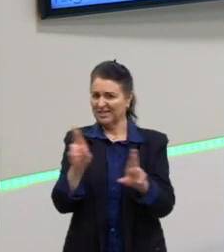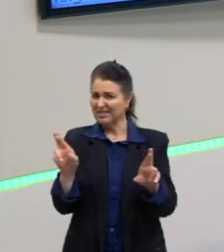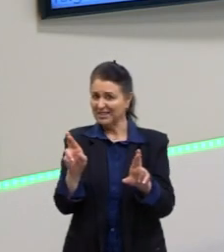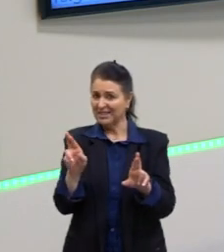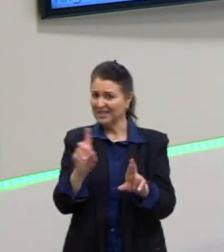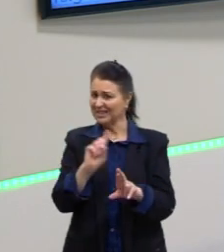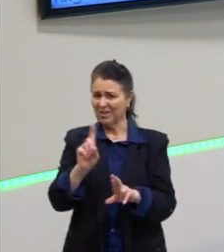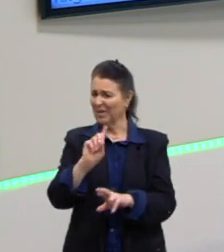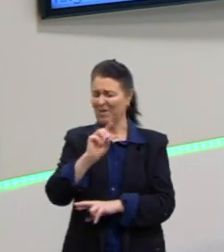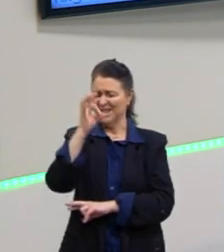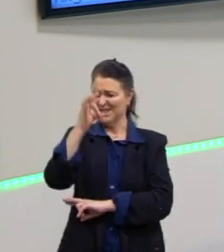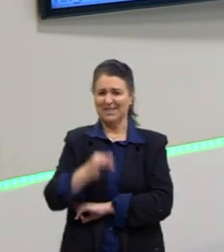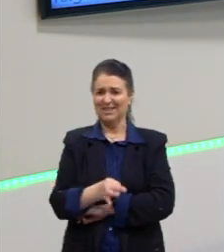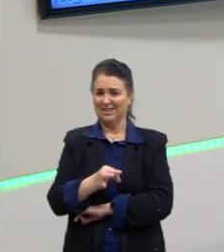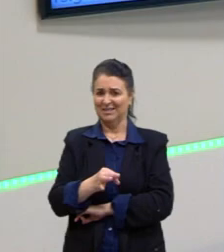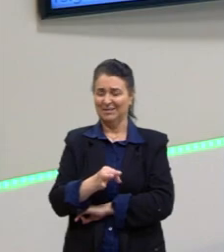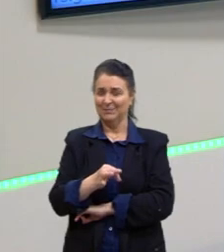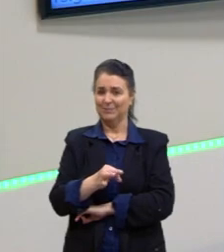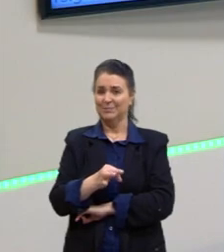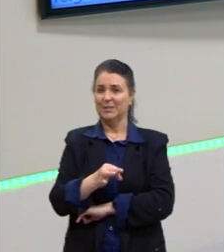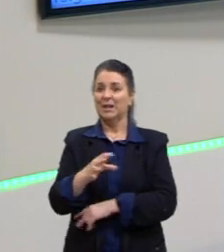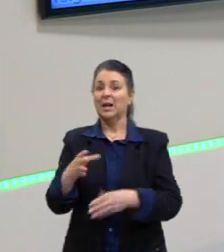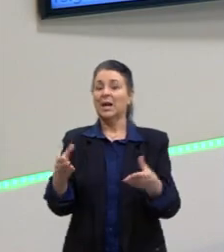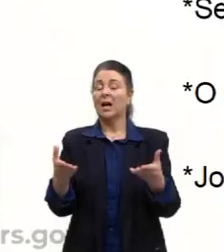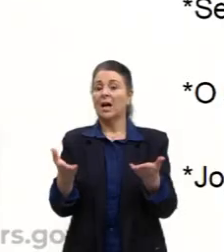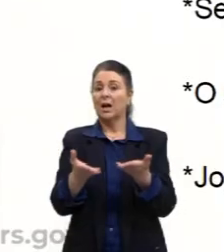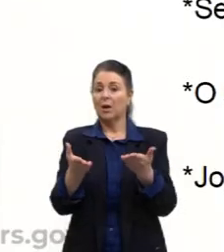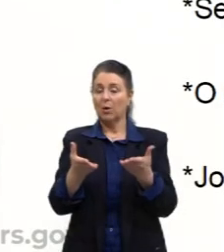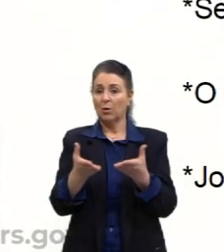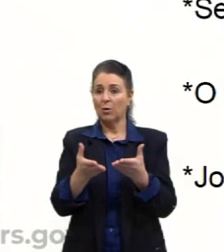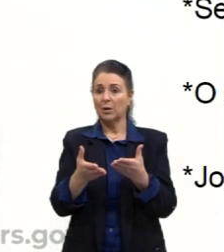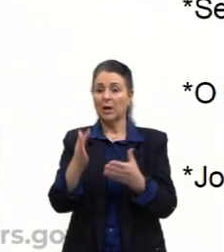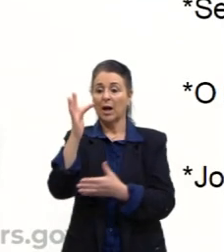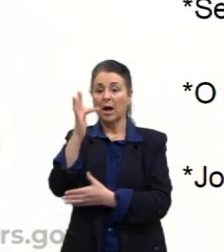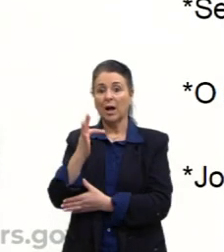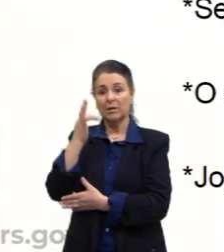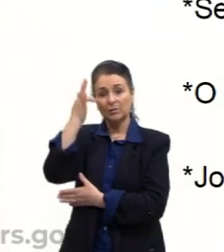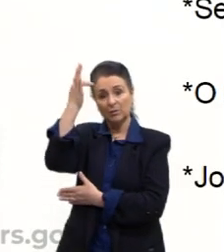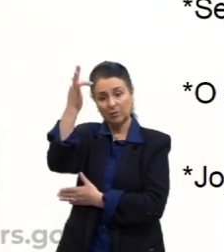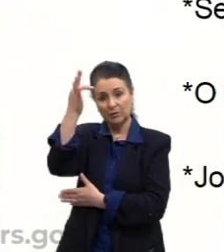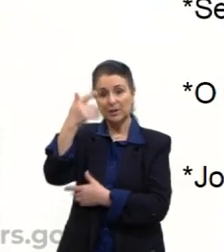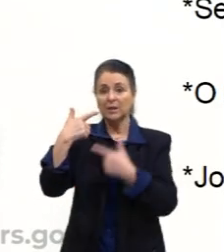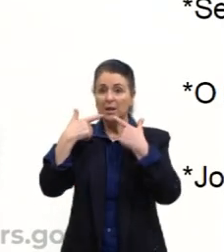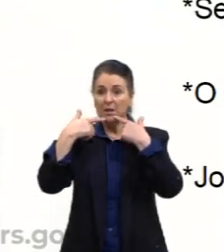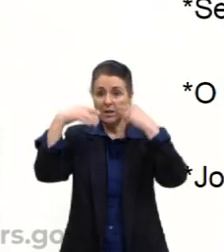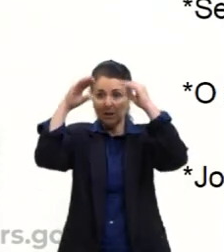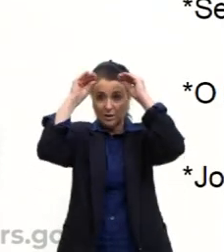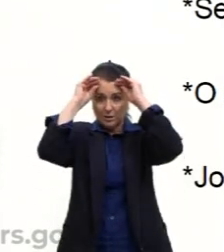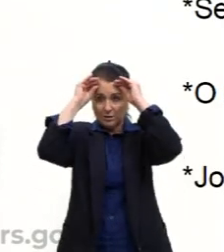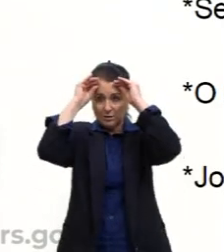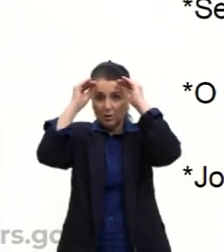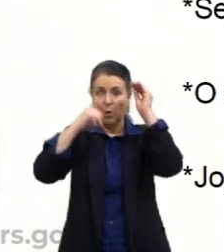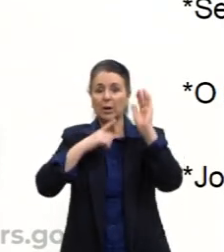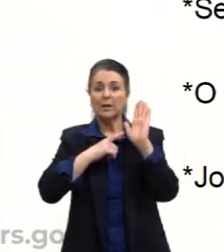certeza né turma aqui tem a filosofia da linguagem esse cara que é chamado